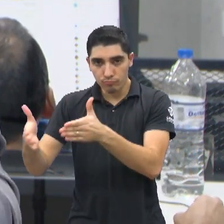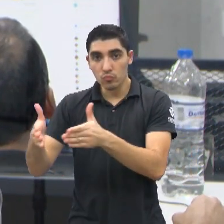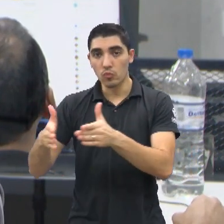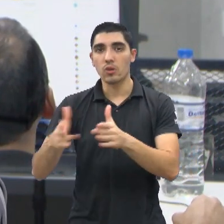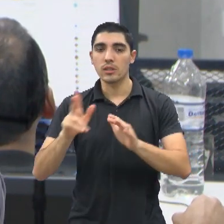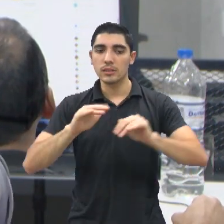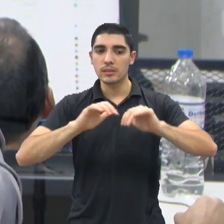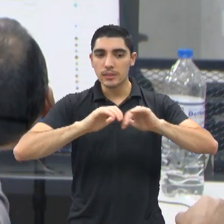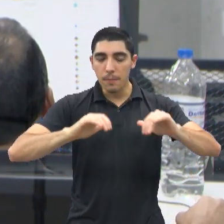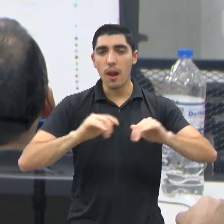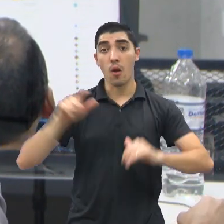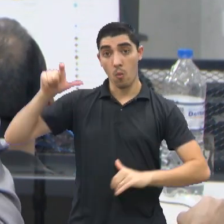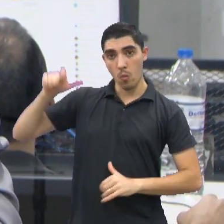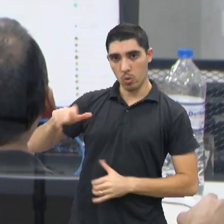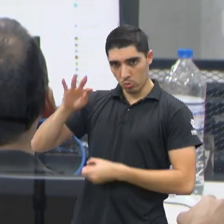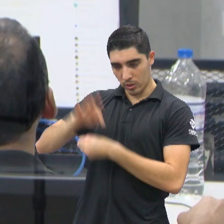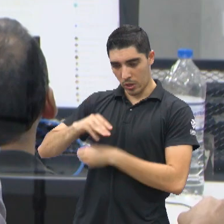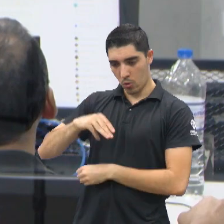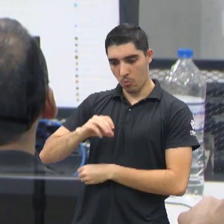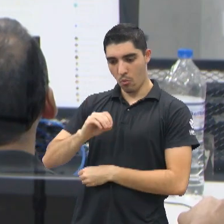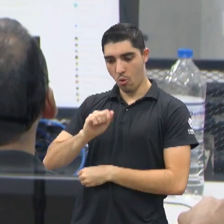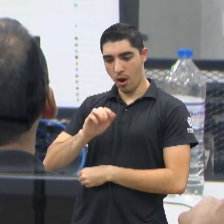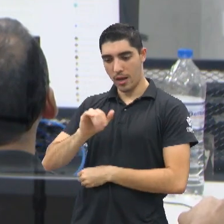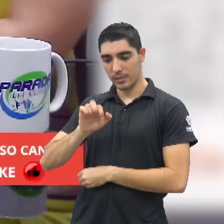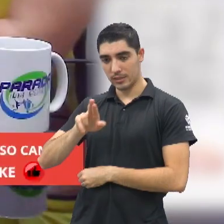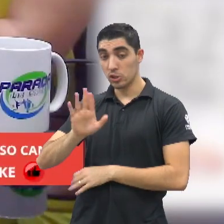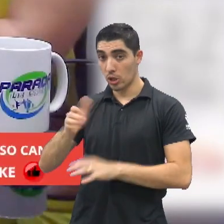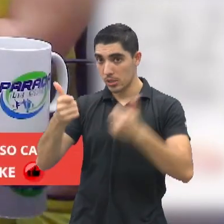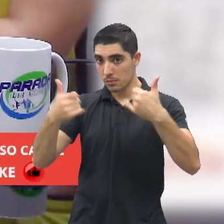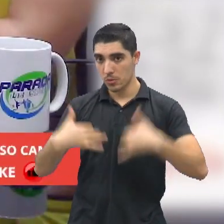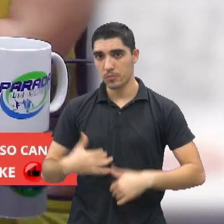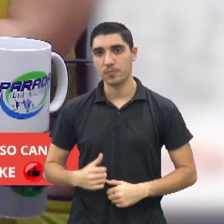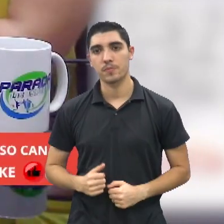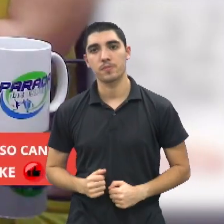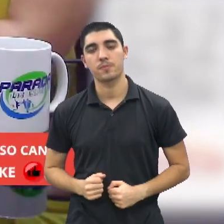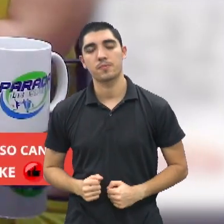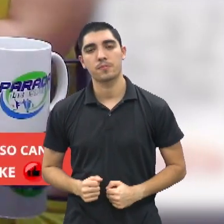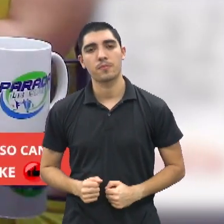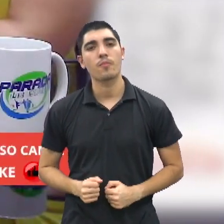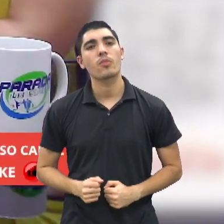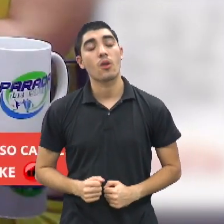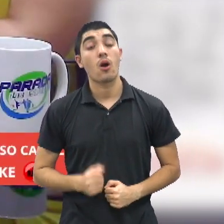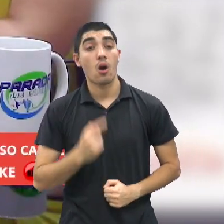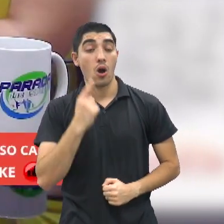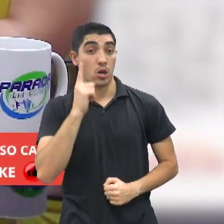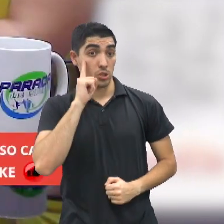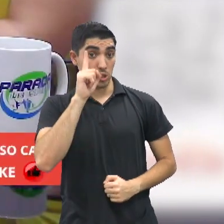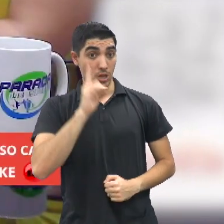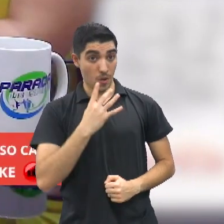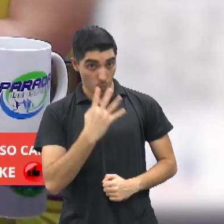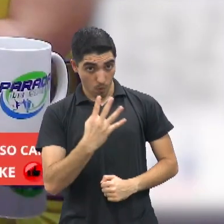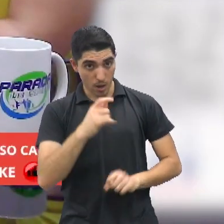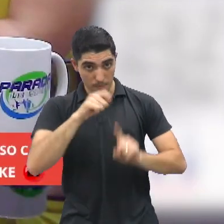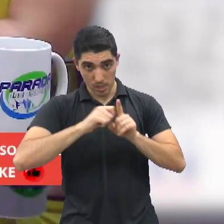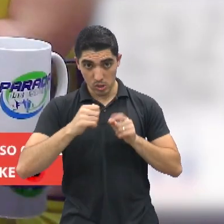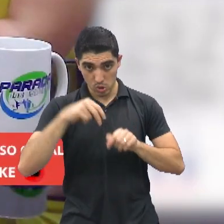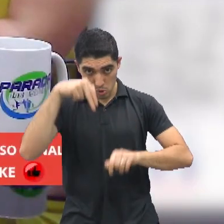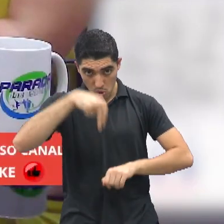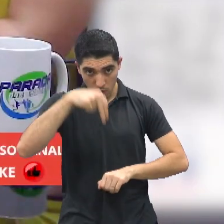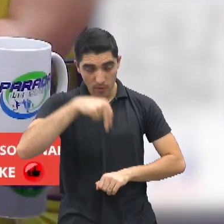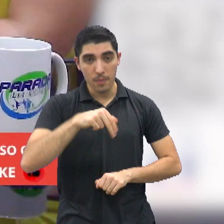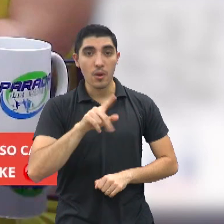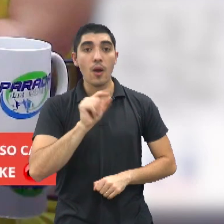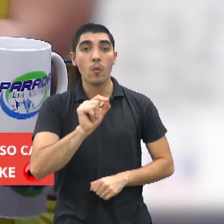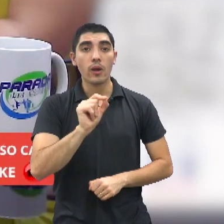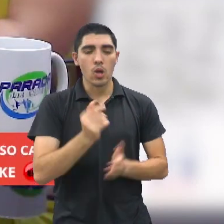Júnior explicou como isso vai acontecer é na verdade no dia 4 seria o início assim de um eh